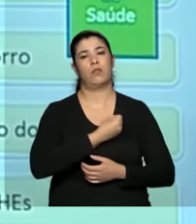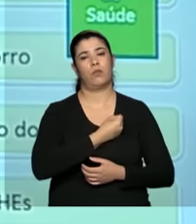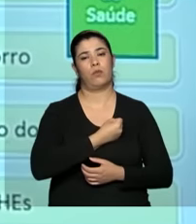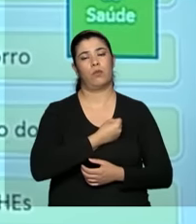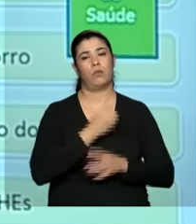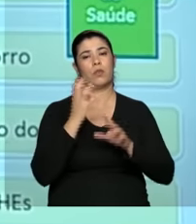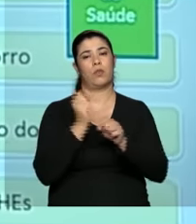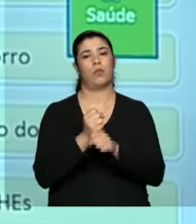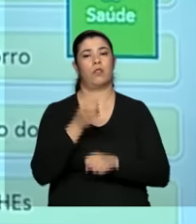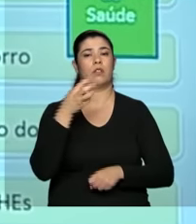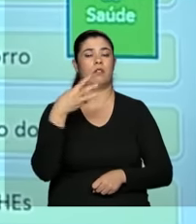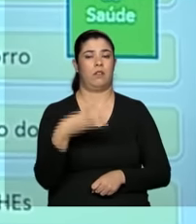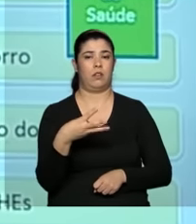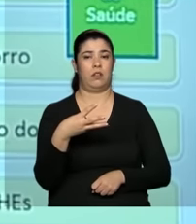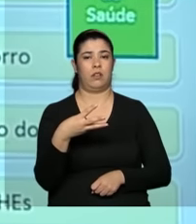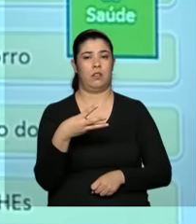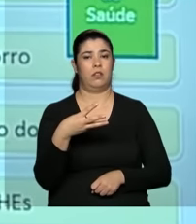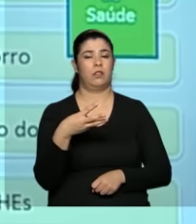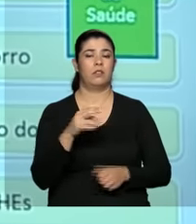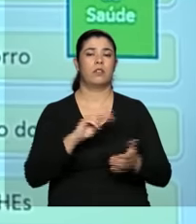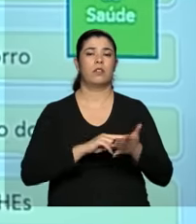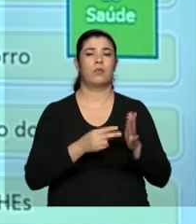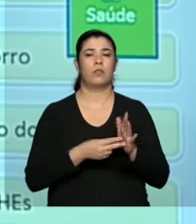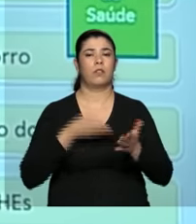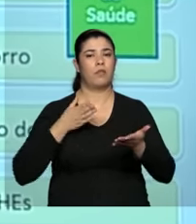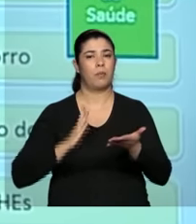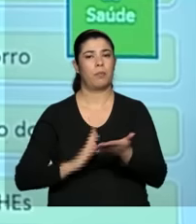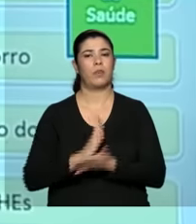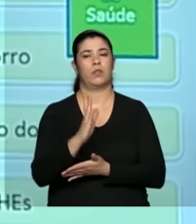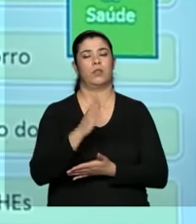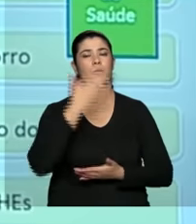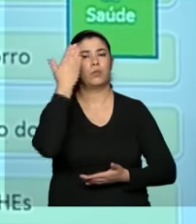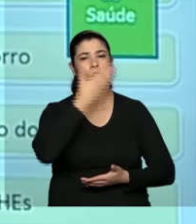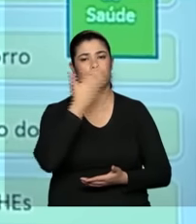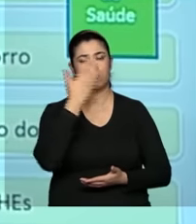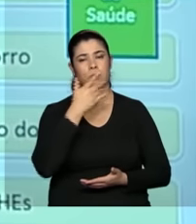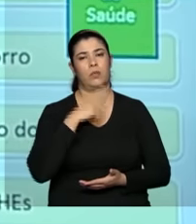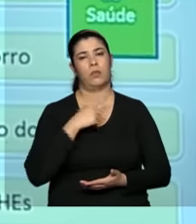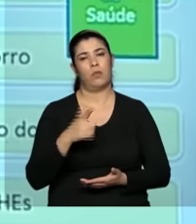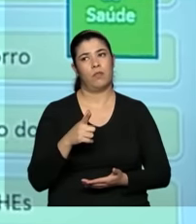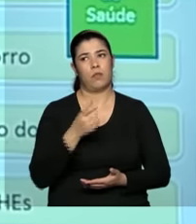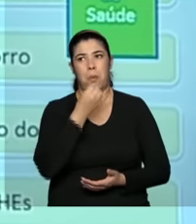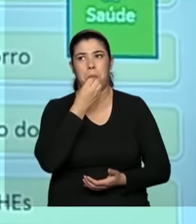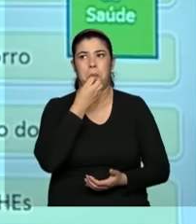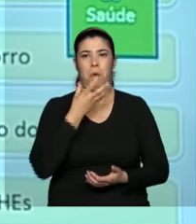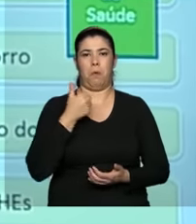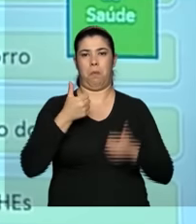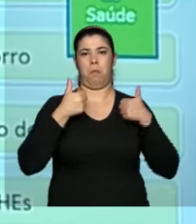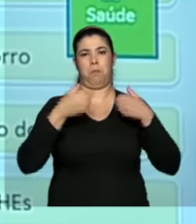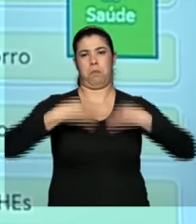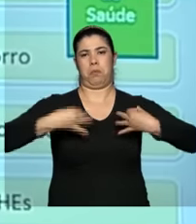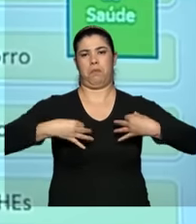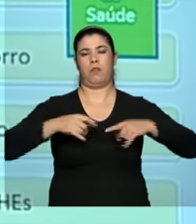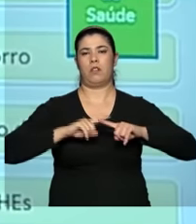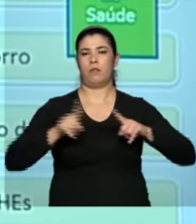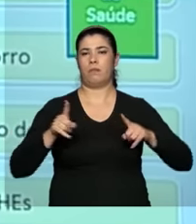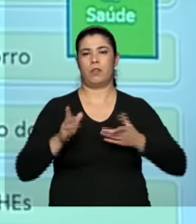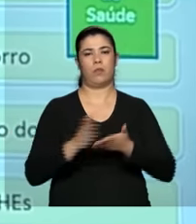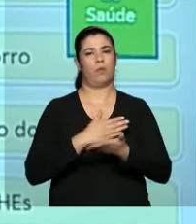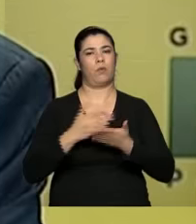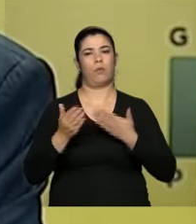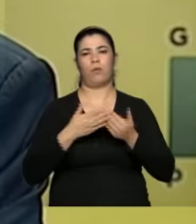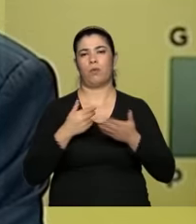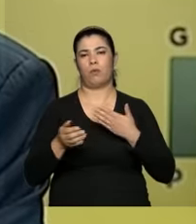ou razoável é aquele que é aprovado num exame. Não é aprovado com brilho, mas é aprovado. Em qualquer exame que